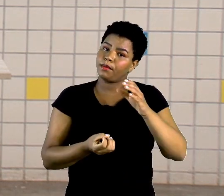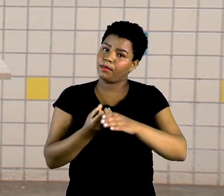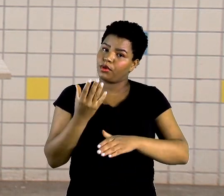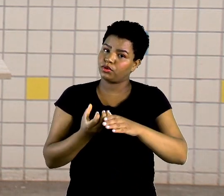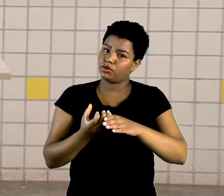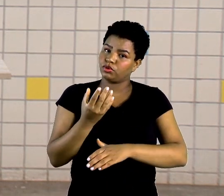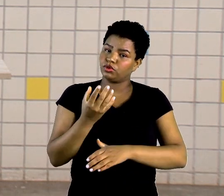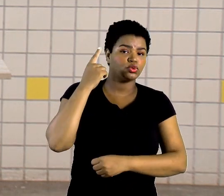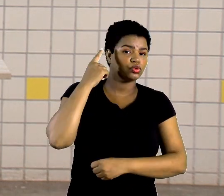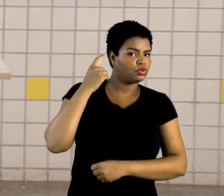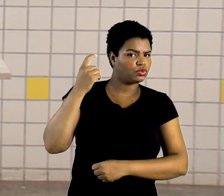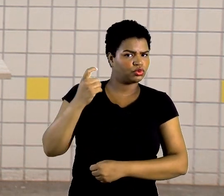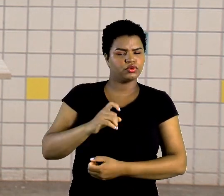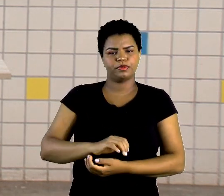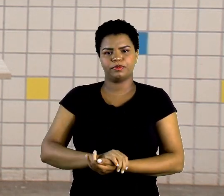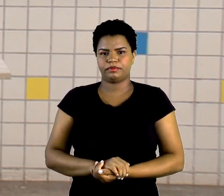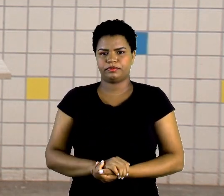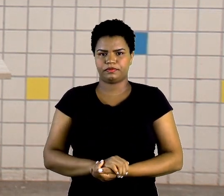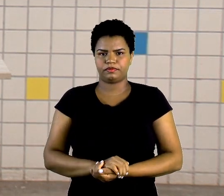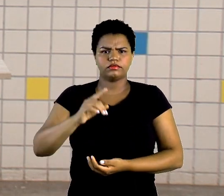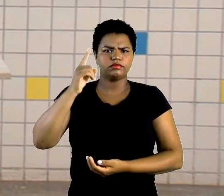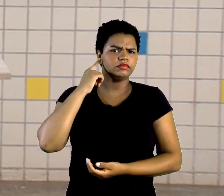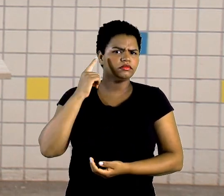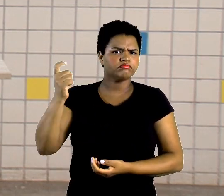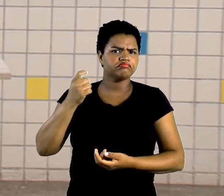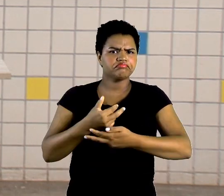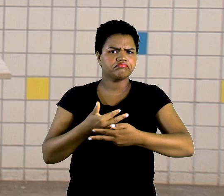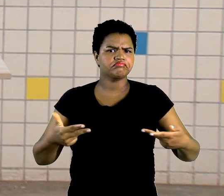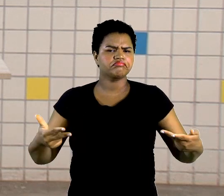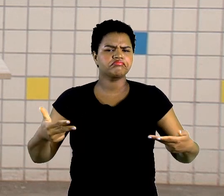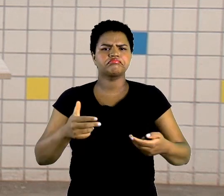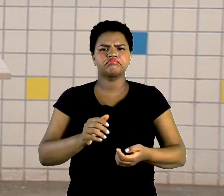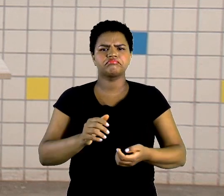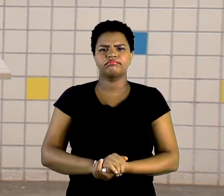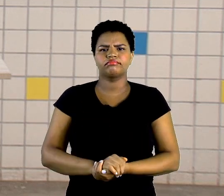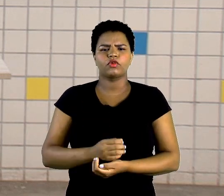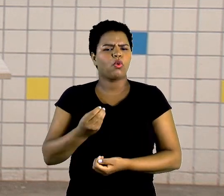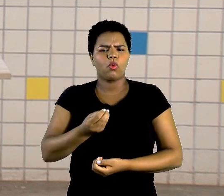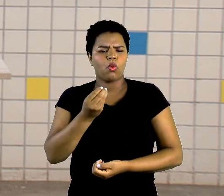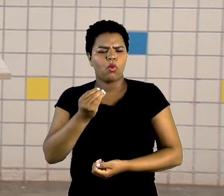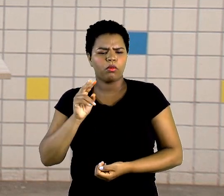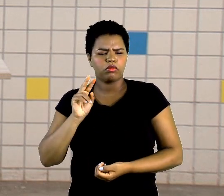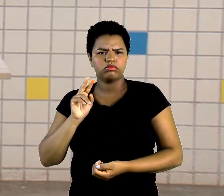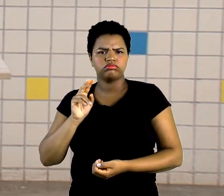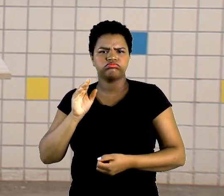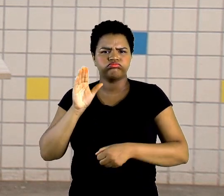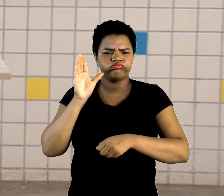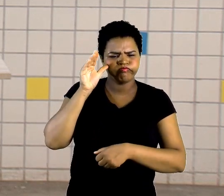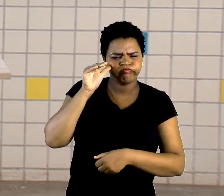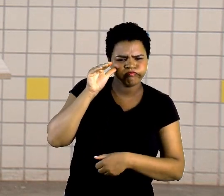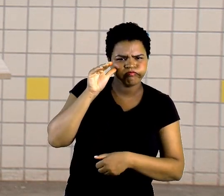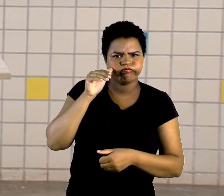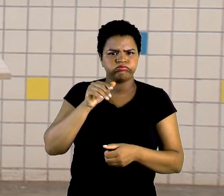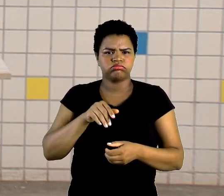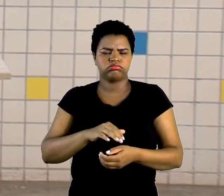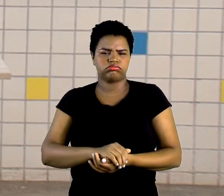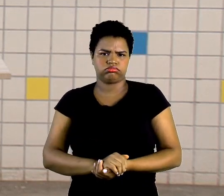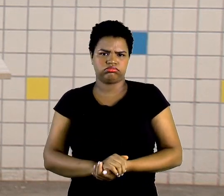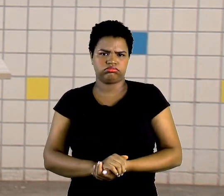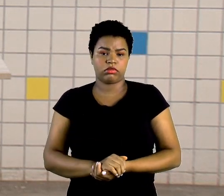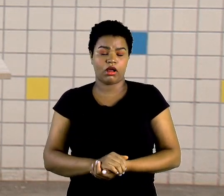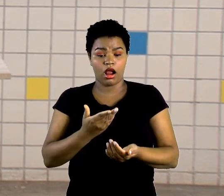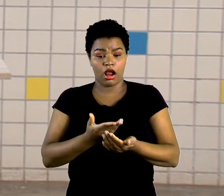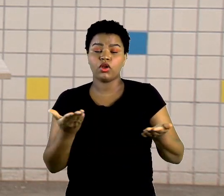do som. Os sons, como que eles são observados? Na aula de hoje, nós vamos